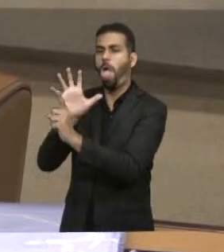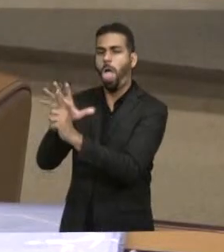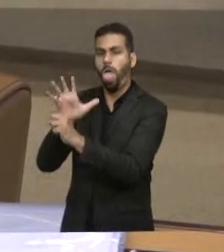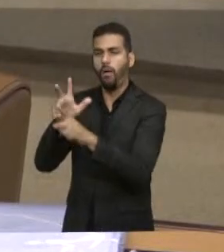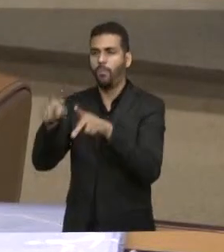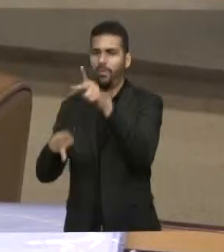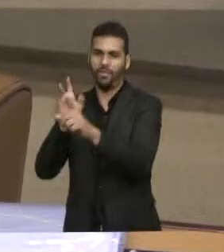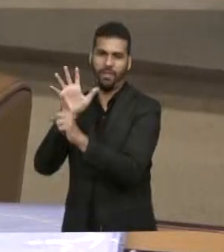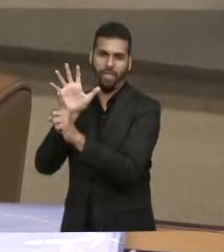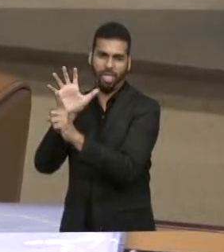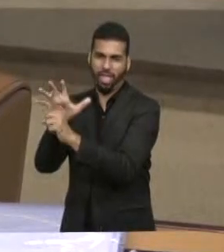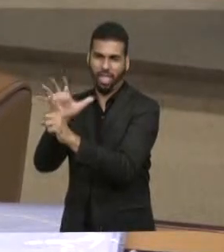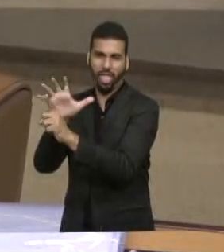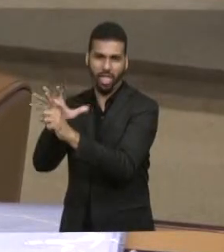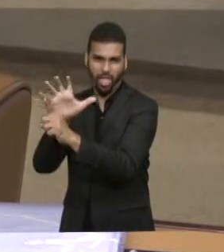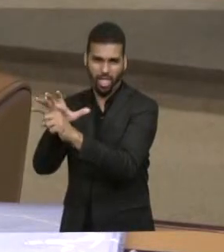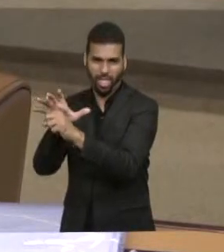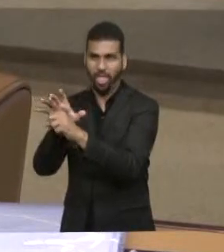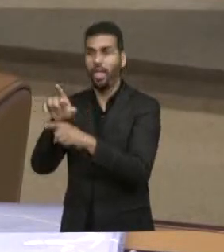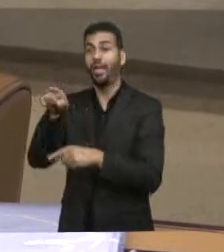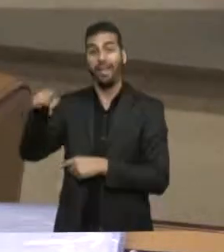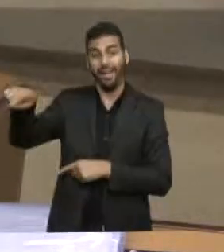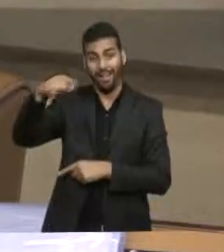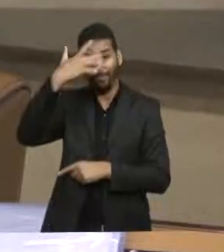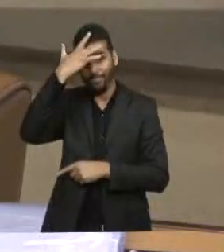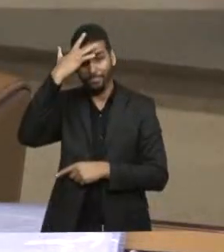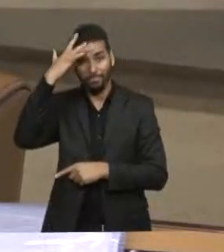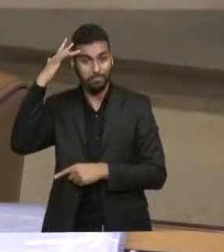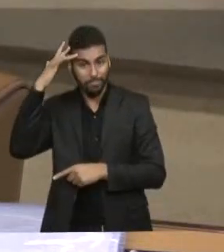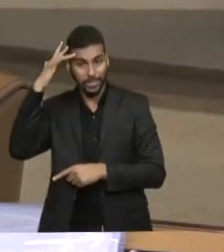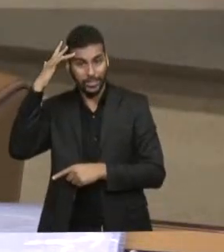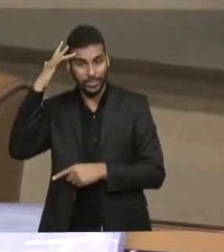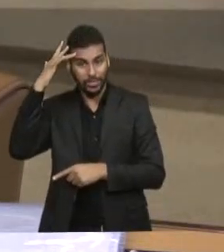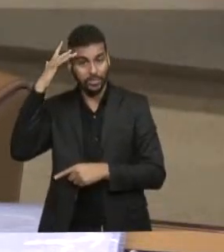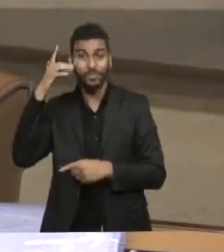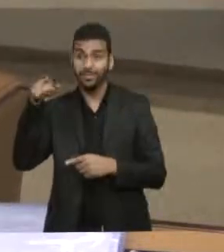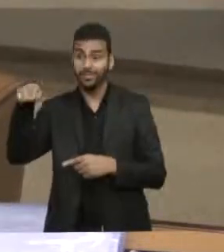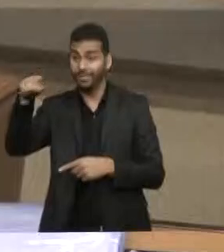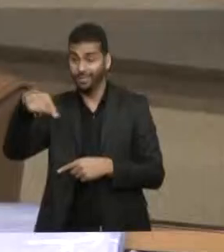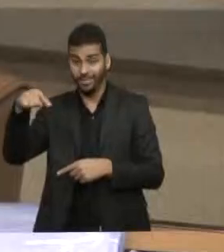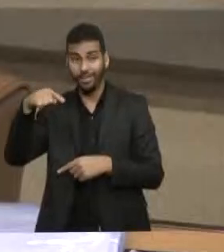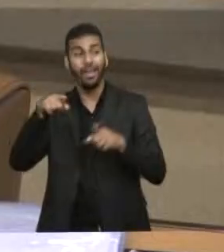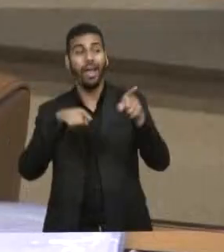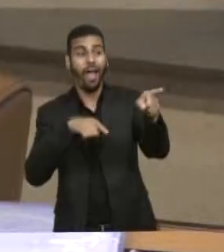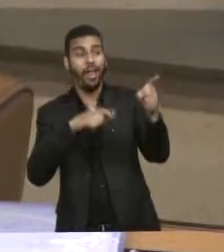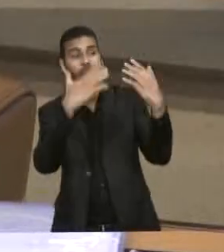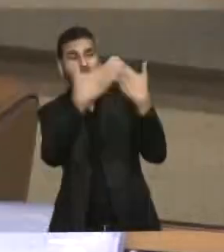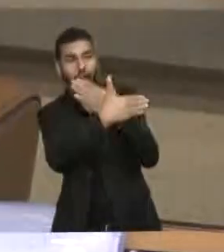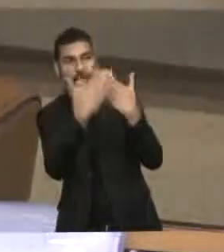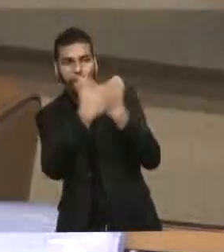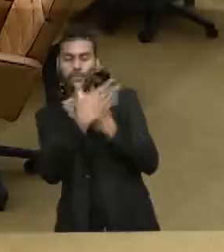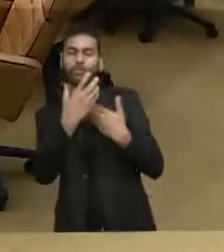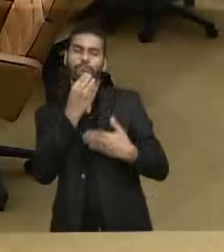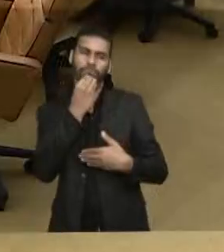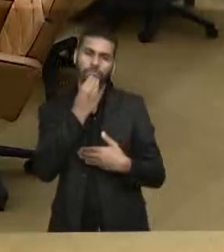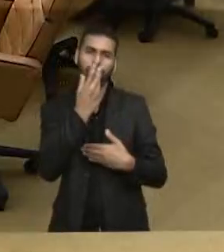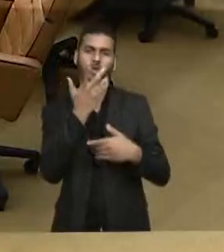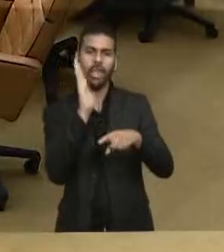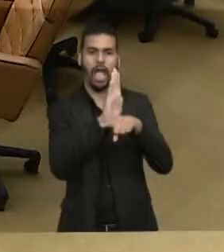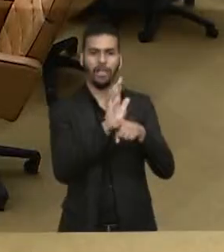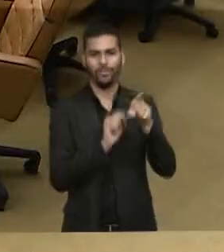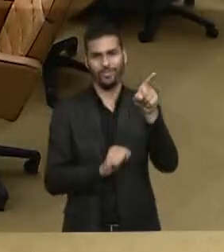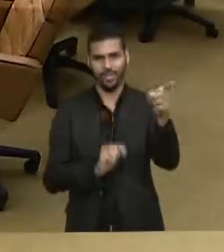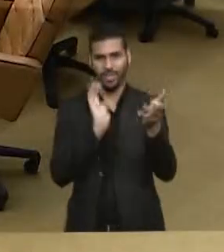dessas pessoas que já estão submetidas a esse quadro de invisibilidade Obrigada